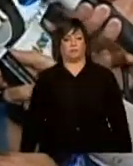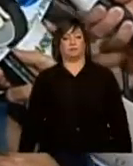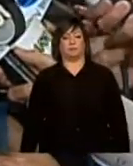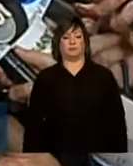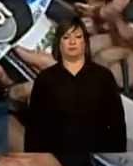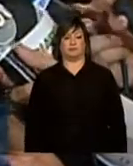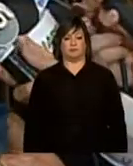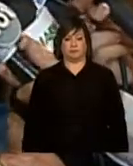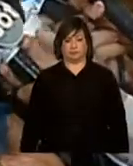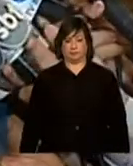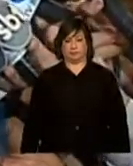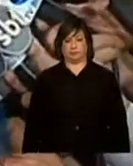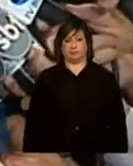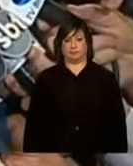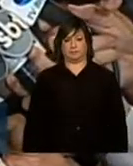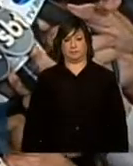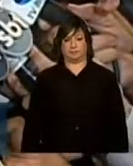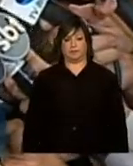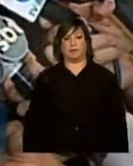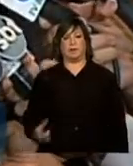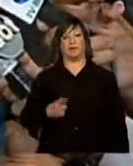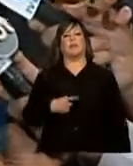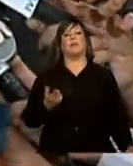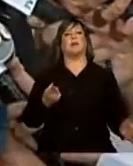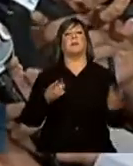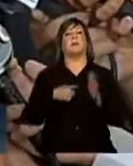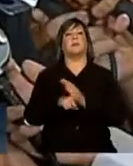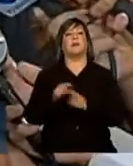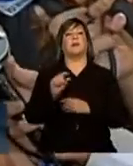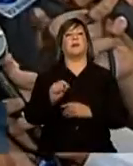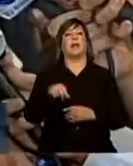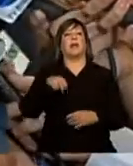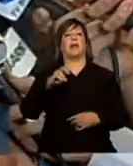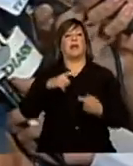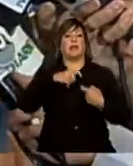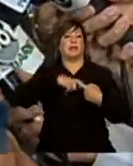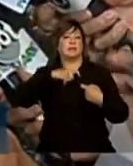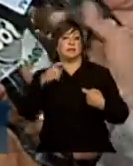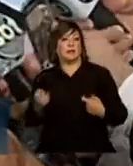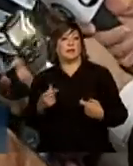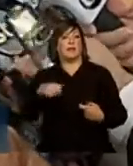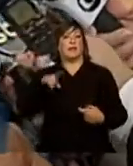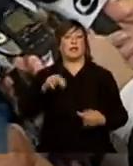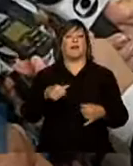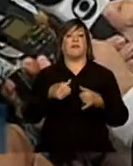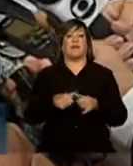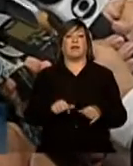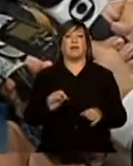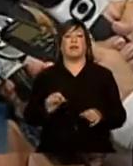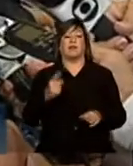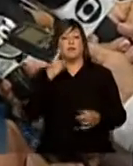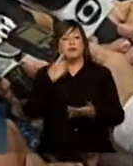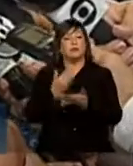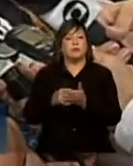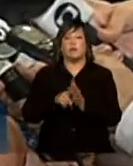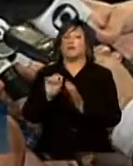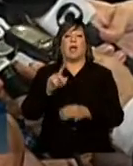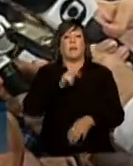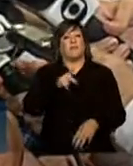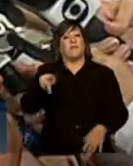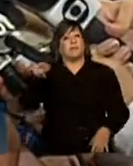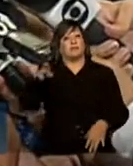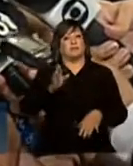não ficou claro quem é desligado e quem fica de recuperação. Qual é a distinção? Aí os professores que fazem essa